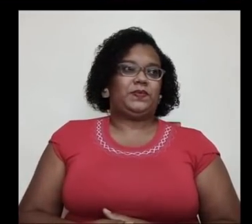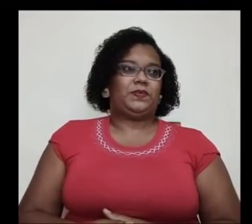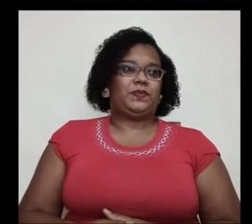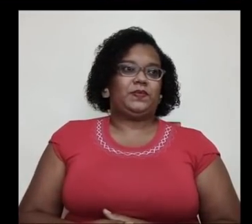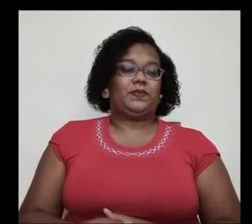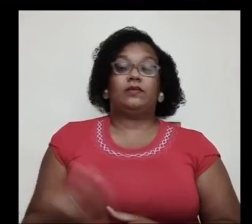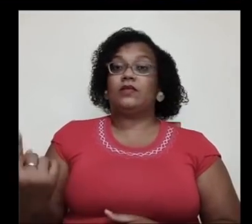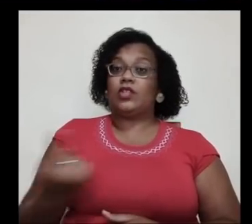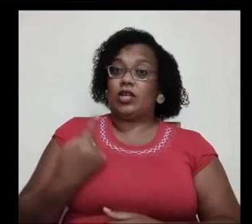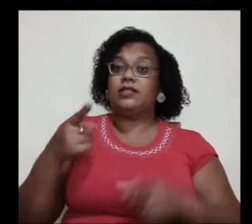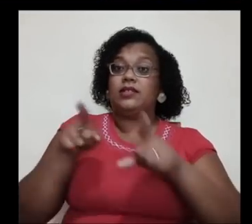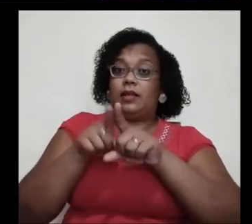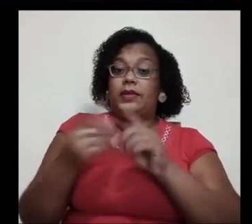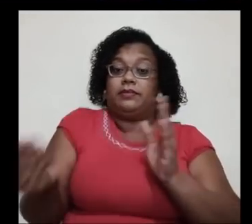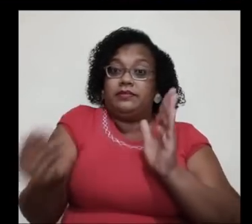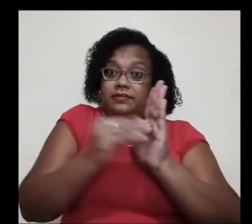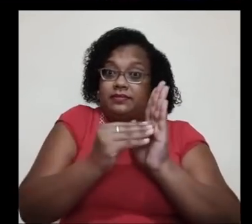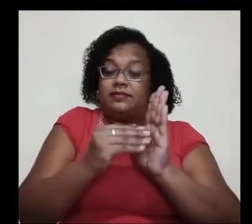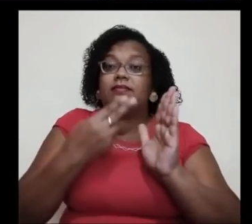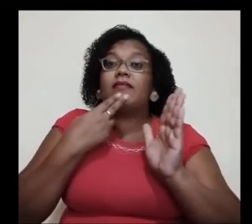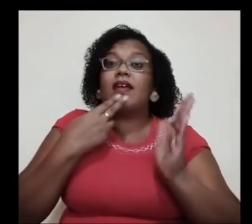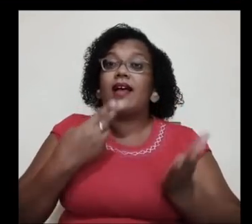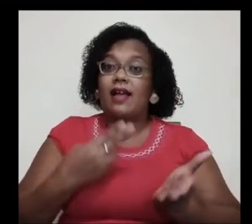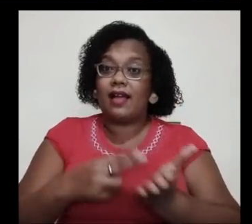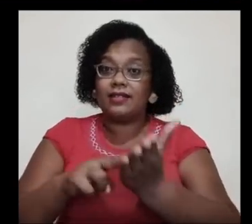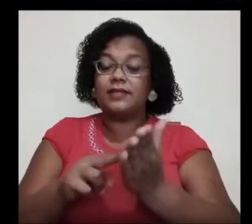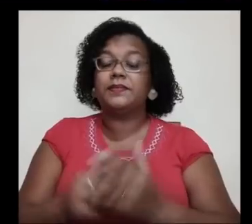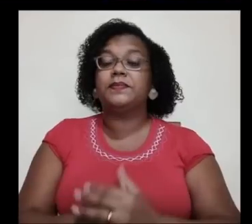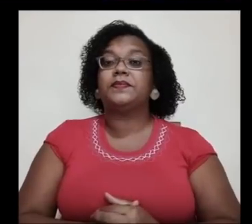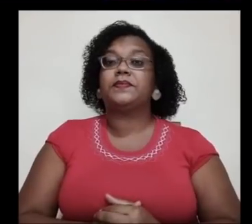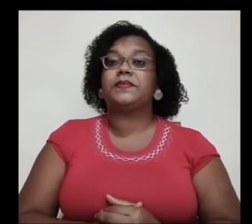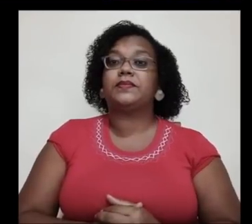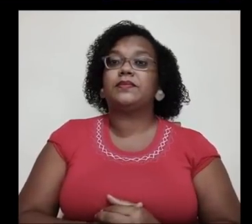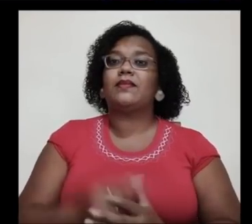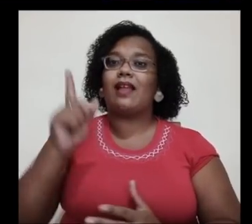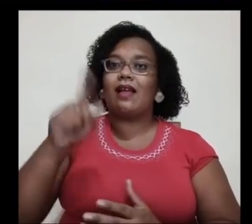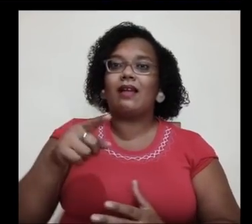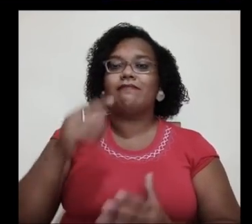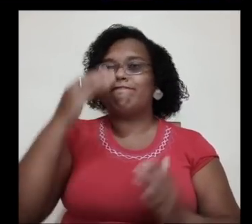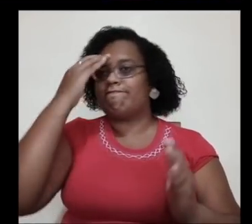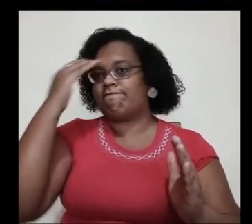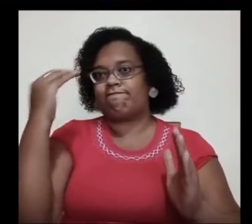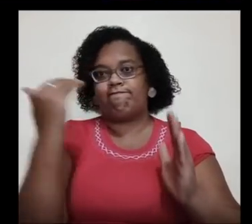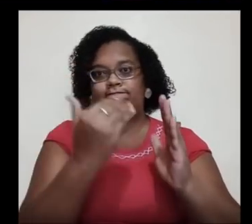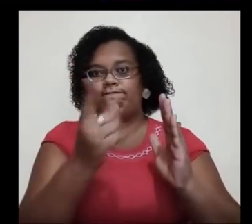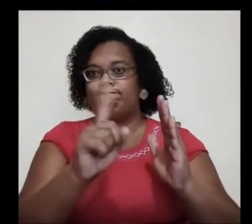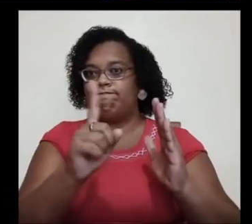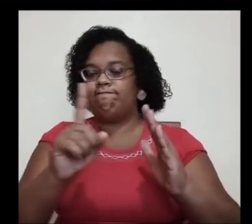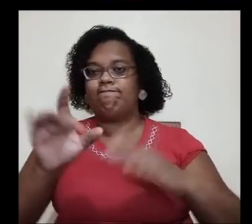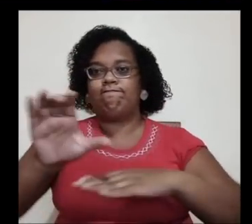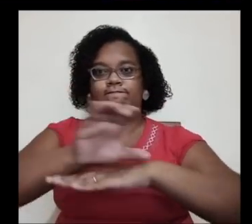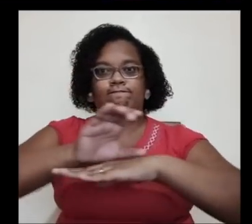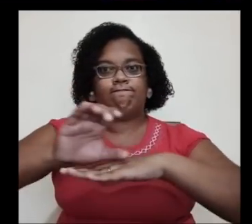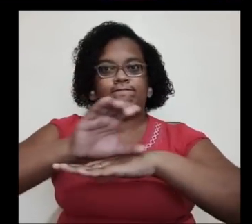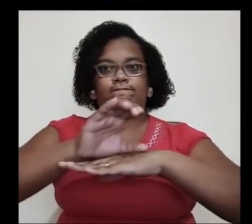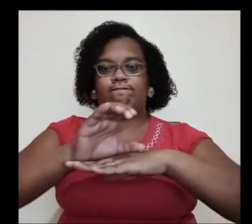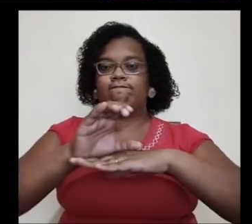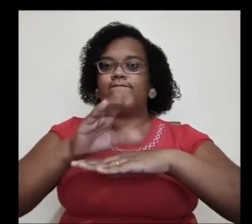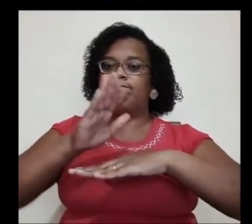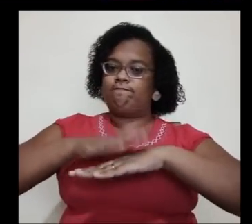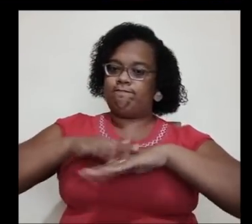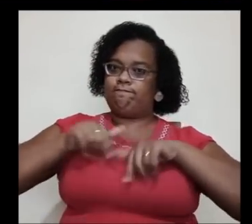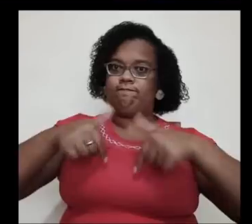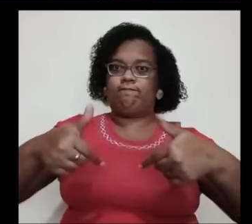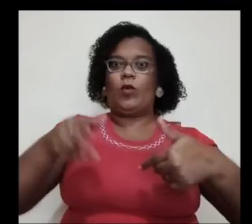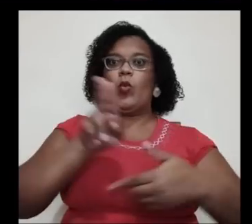Nós também apontamos nessa nossa carta, de certa maneira, o descumprimento do preceito constitucional de autonomia